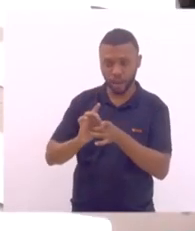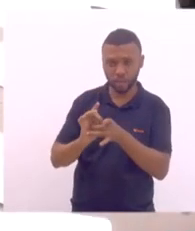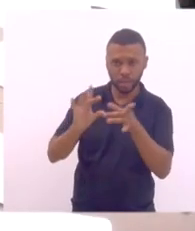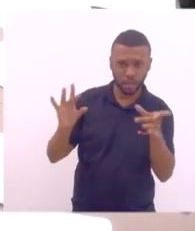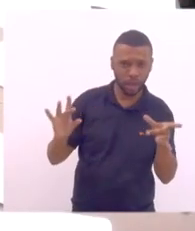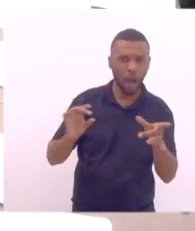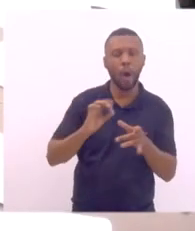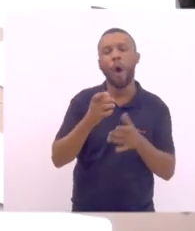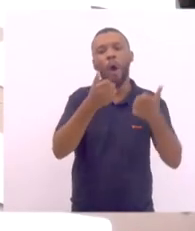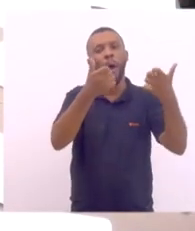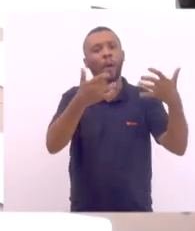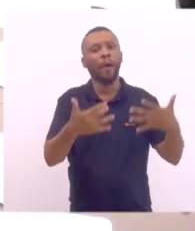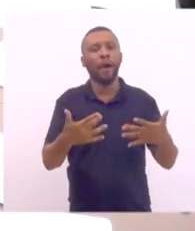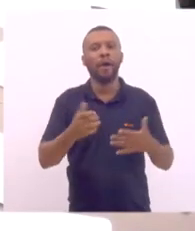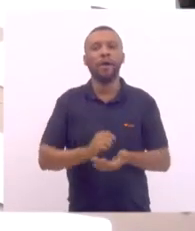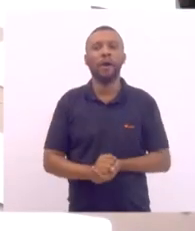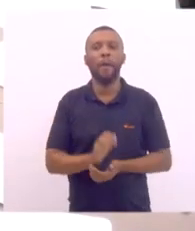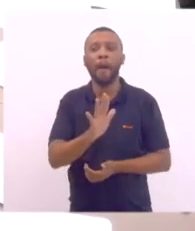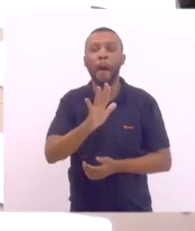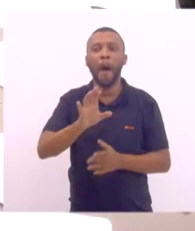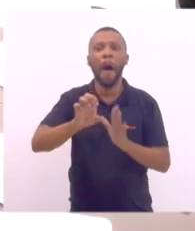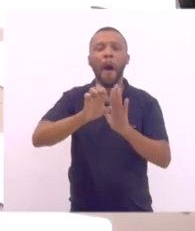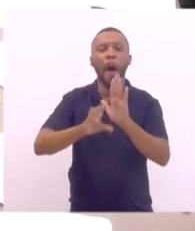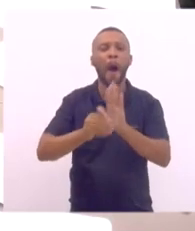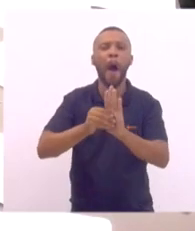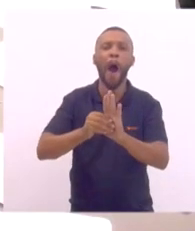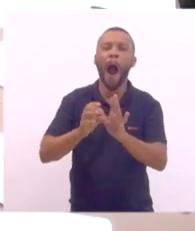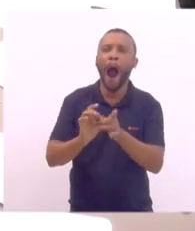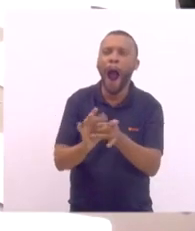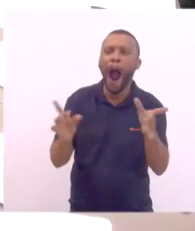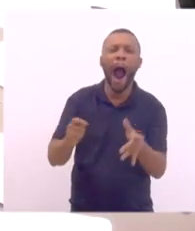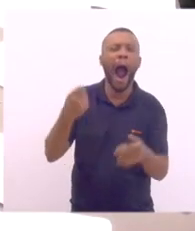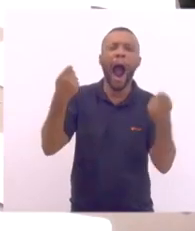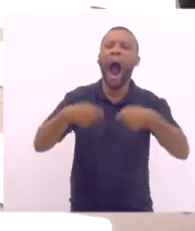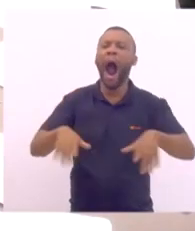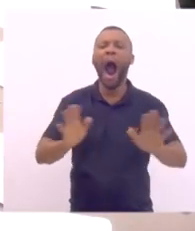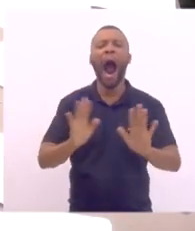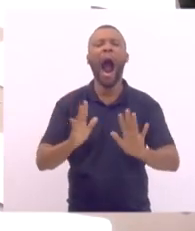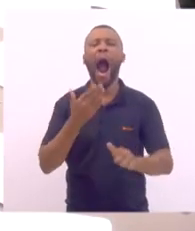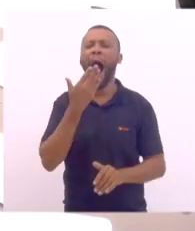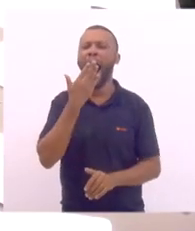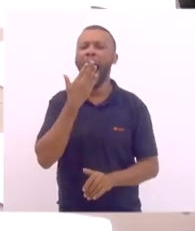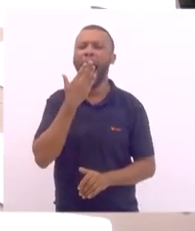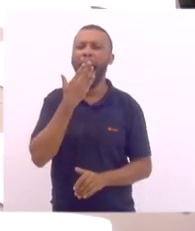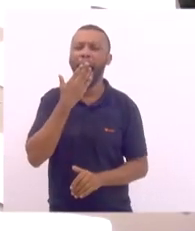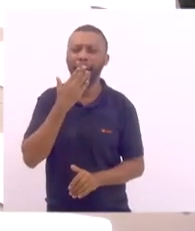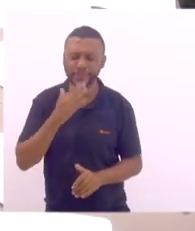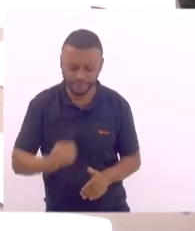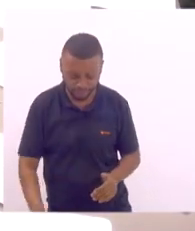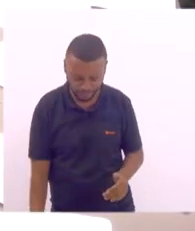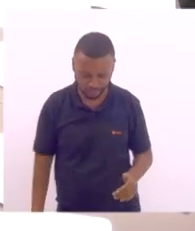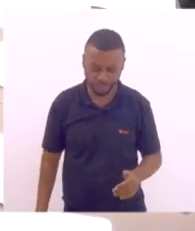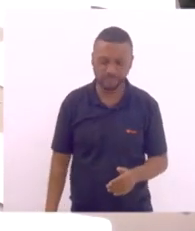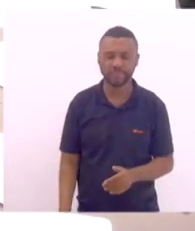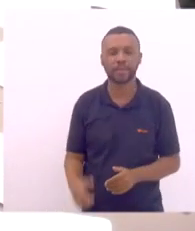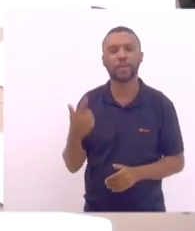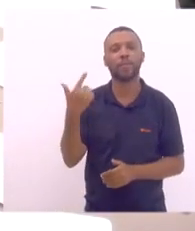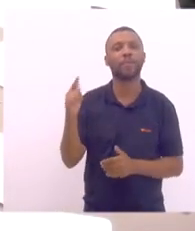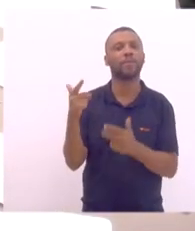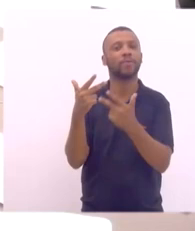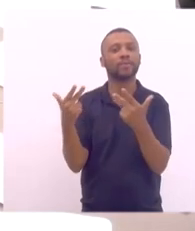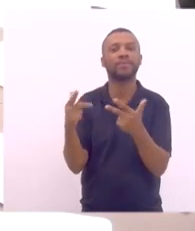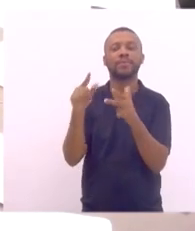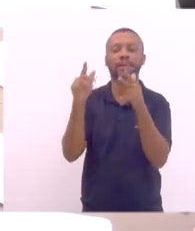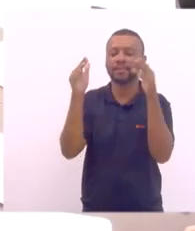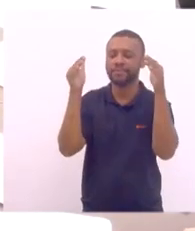é, para fazer a emenda não tem que ter autorização. Não, o que tinha que ser acordado. Agora, uma coisa é você acordar, fazer